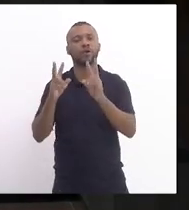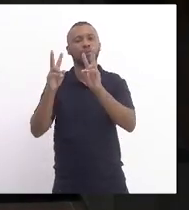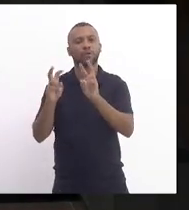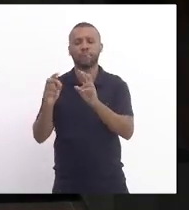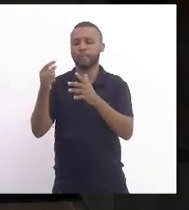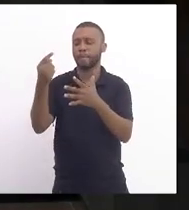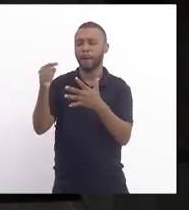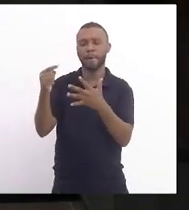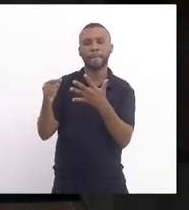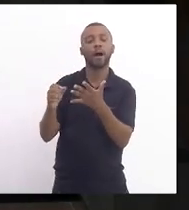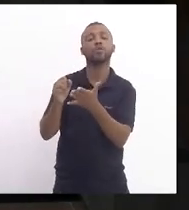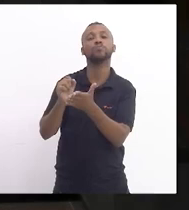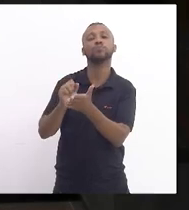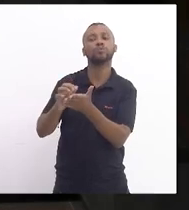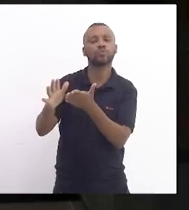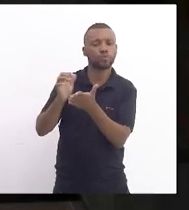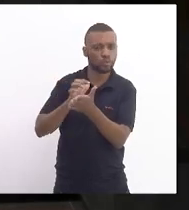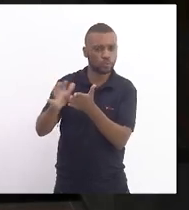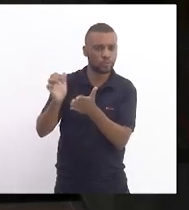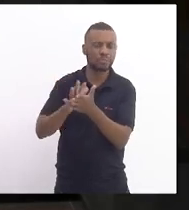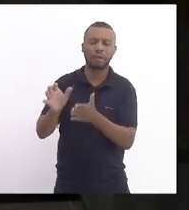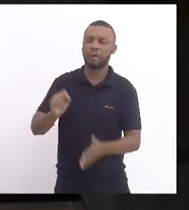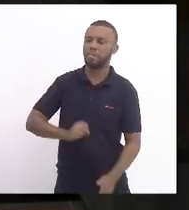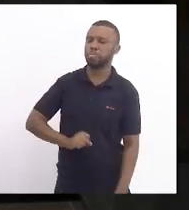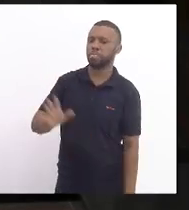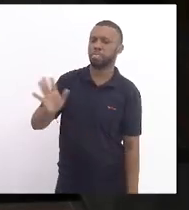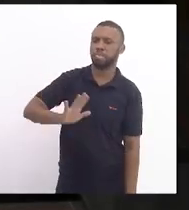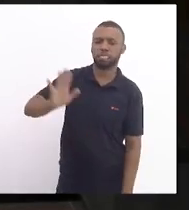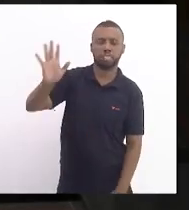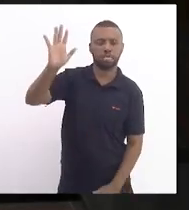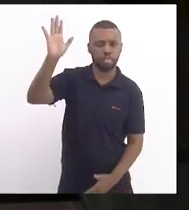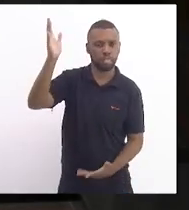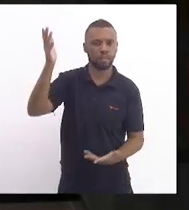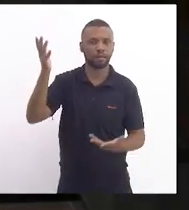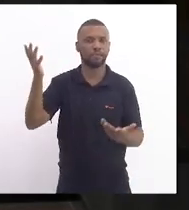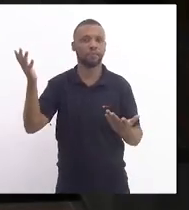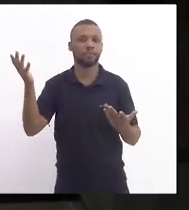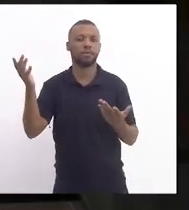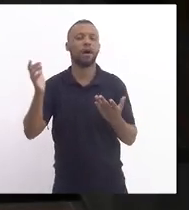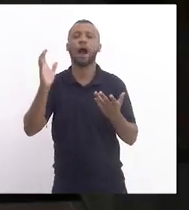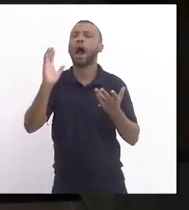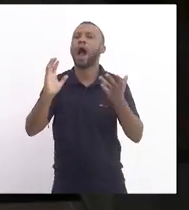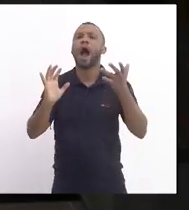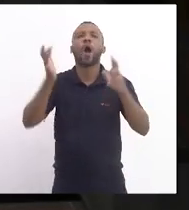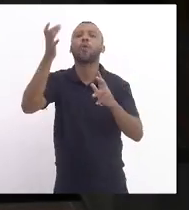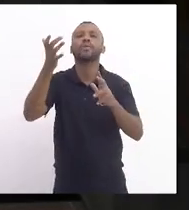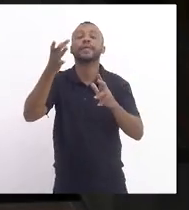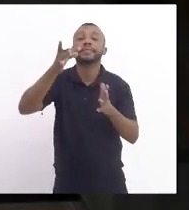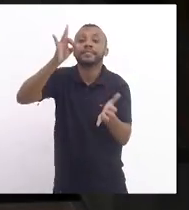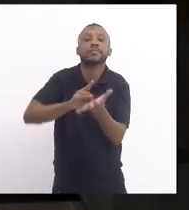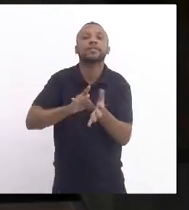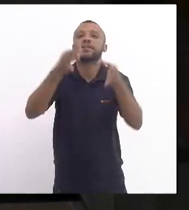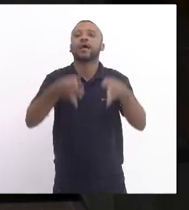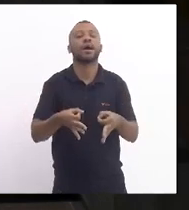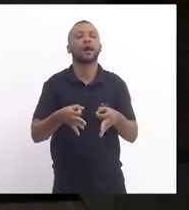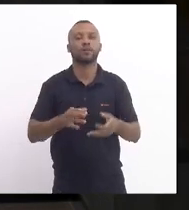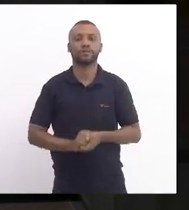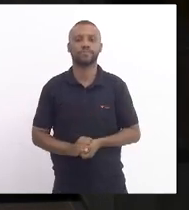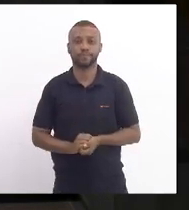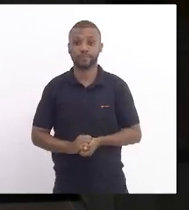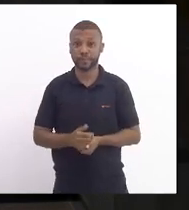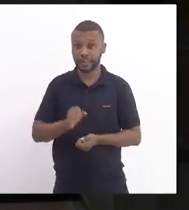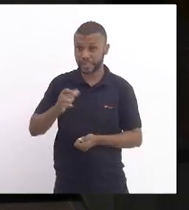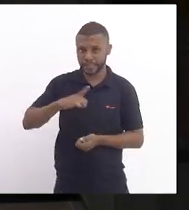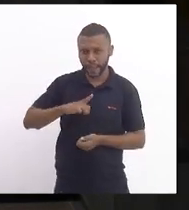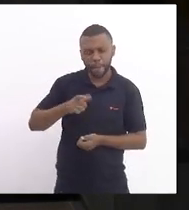custos estarem disparando o que que acontece no mundo real quem tem